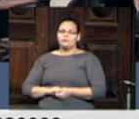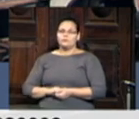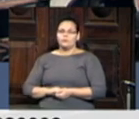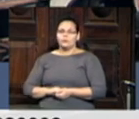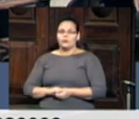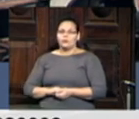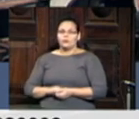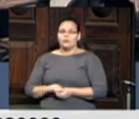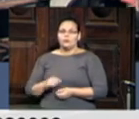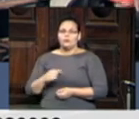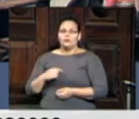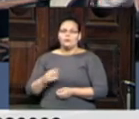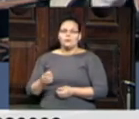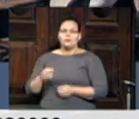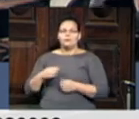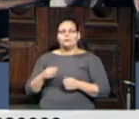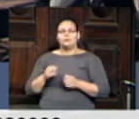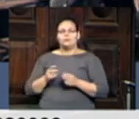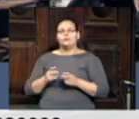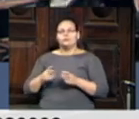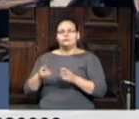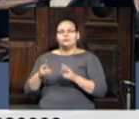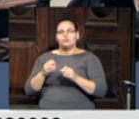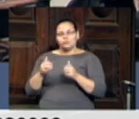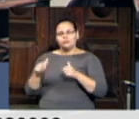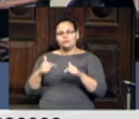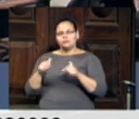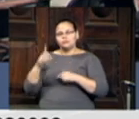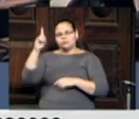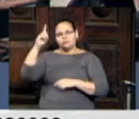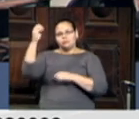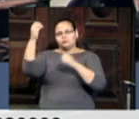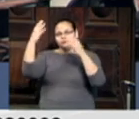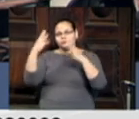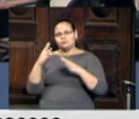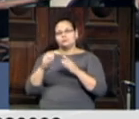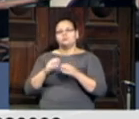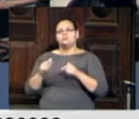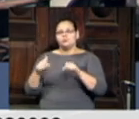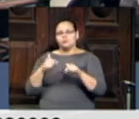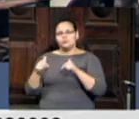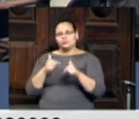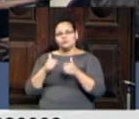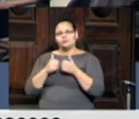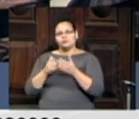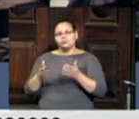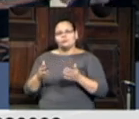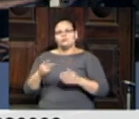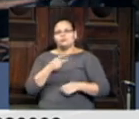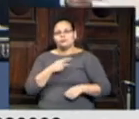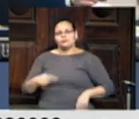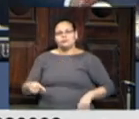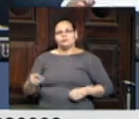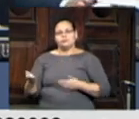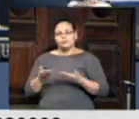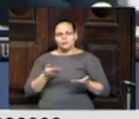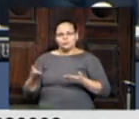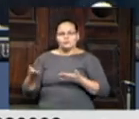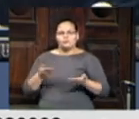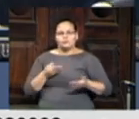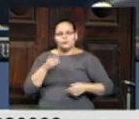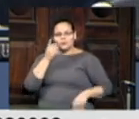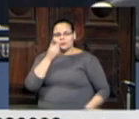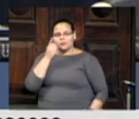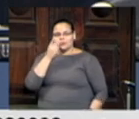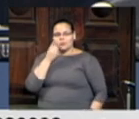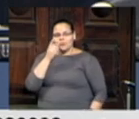Havendo um número legal sobre a proteção de Deus, iniciamos nossos trabalhos. A presidência convida o nobre deputado, segundo vice-presidente da